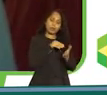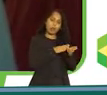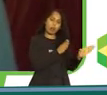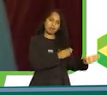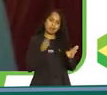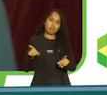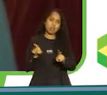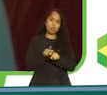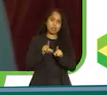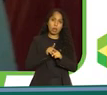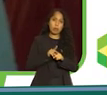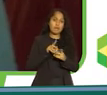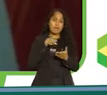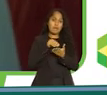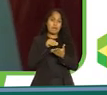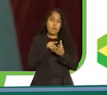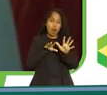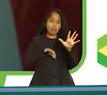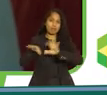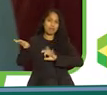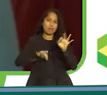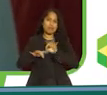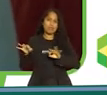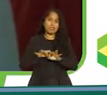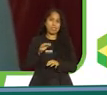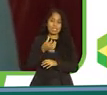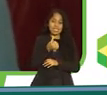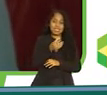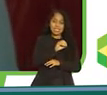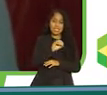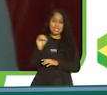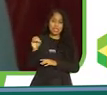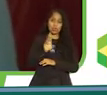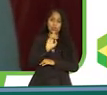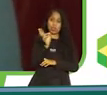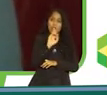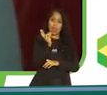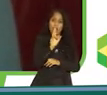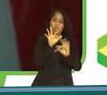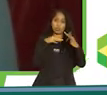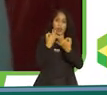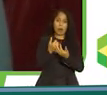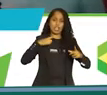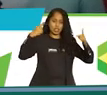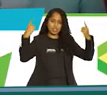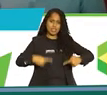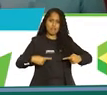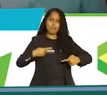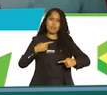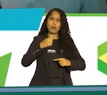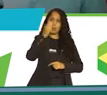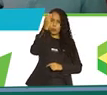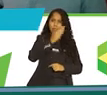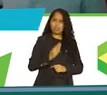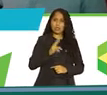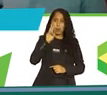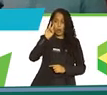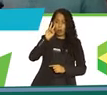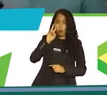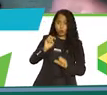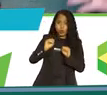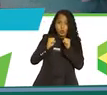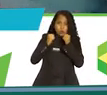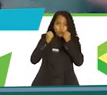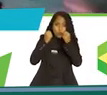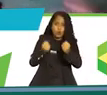falta de processos para a gente conseguir fazer com que os R$ 600 chegasse nas famílias e na mesa. Eu vi o esforço da Brasil